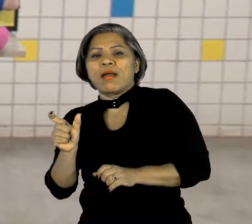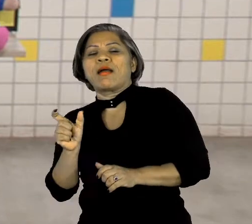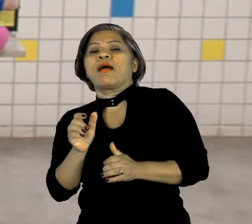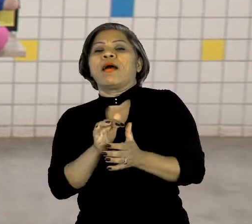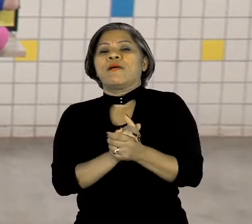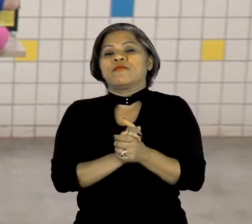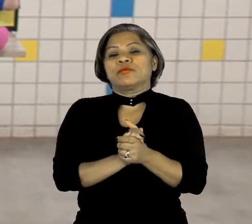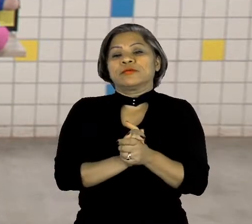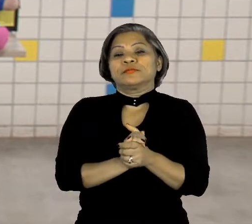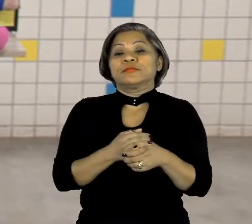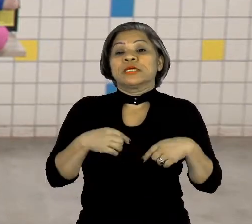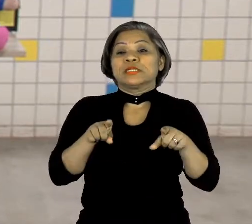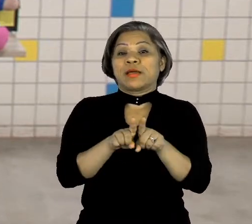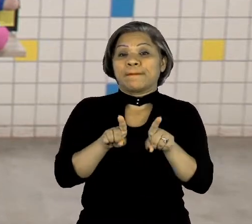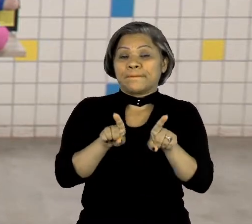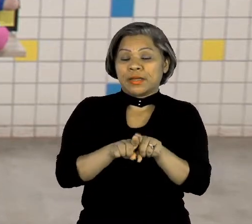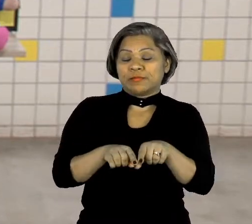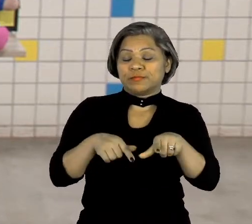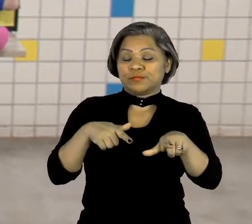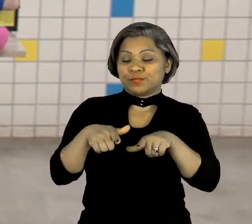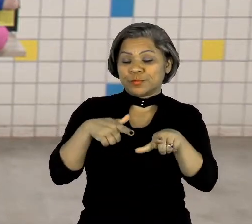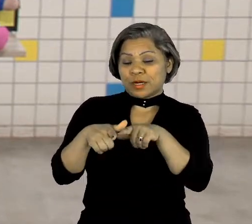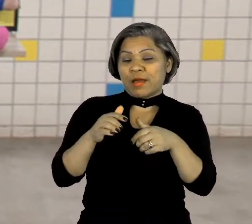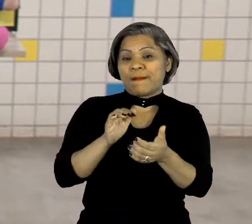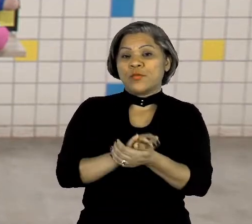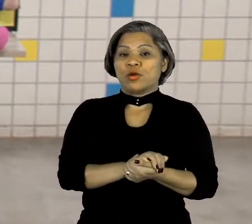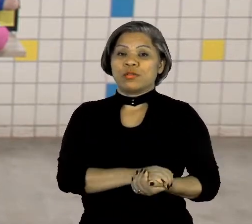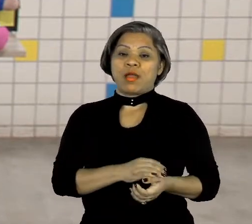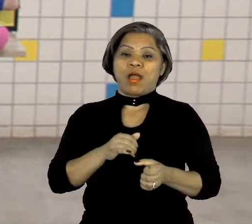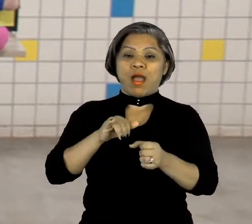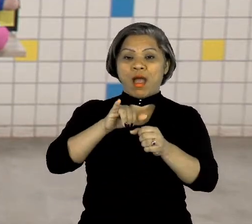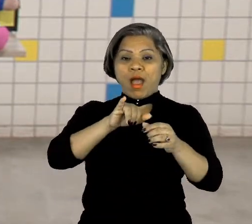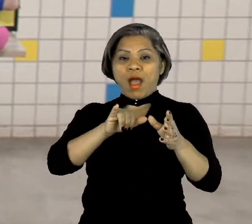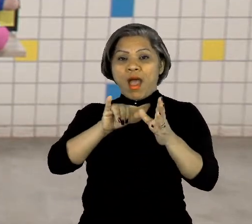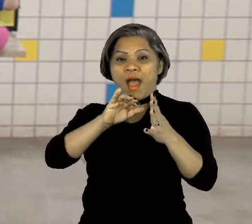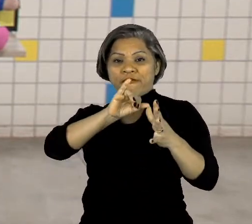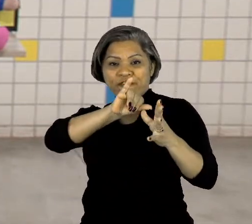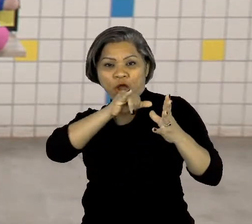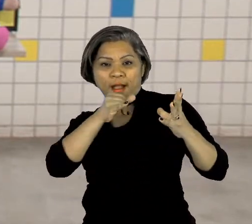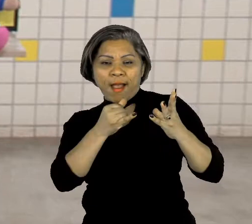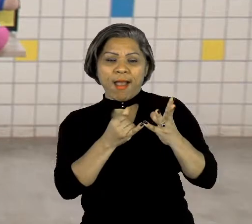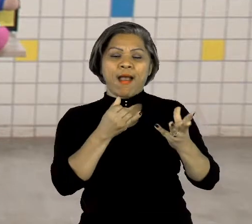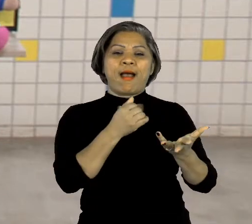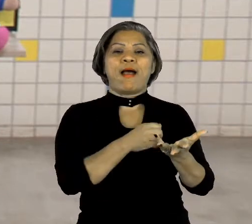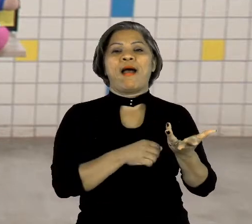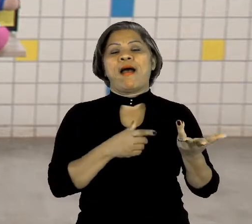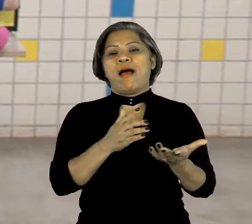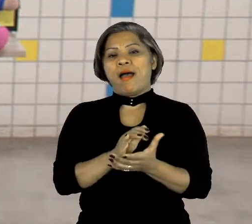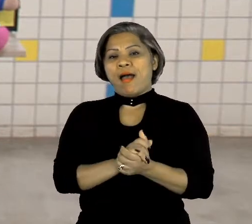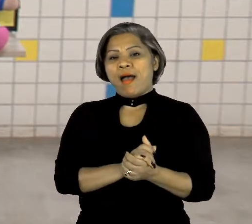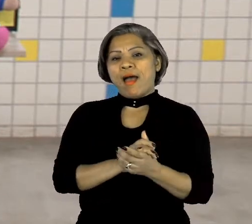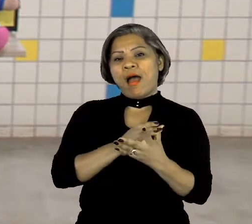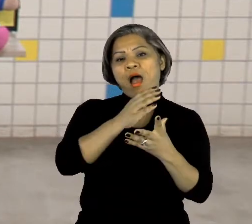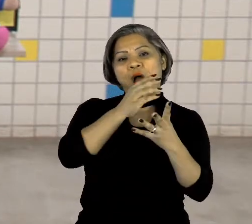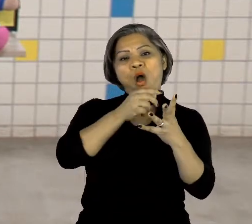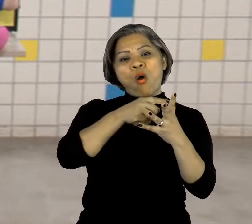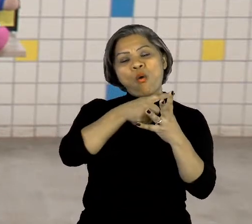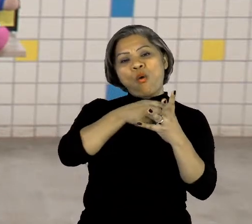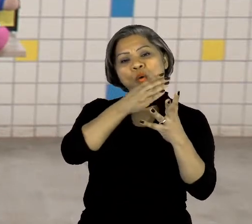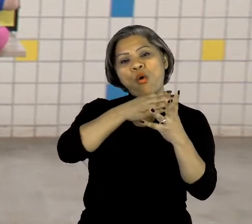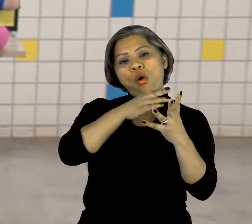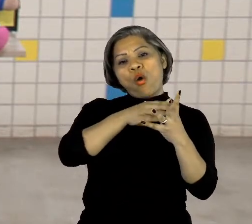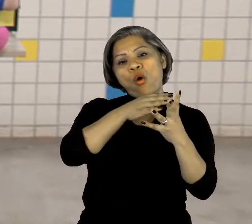com vogal, consoante, números de sílaba, número de letras, um pouquinho de tudo isso. Como que nós